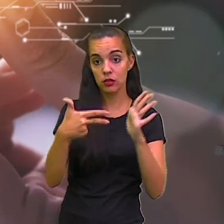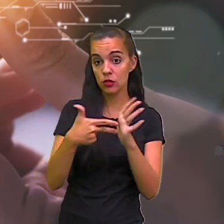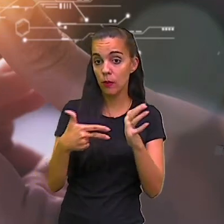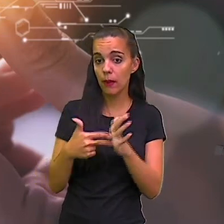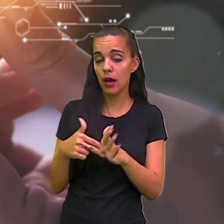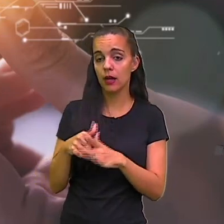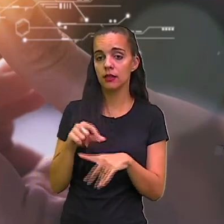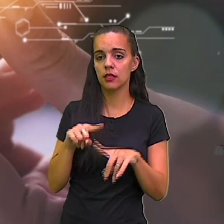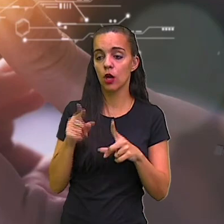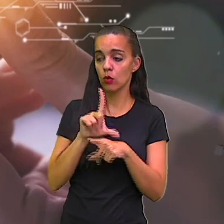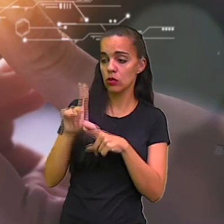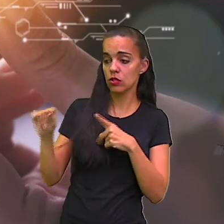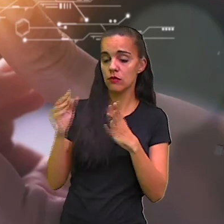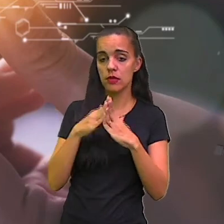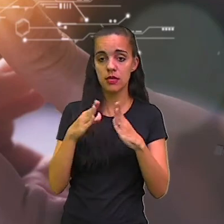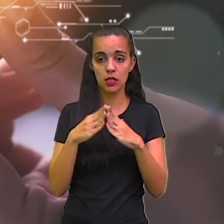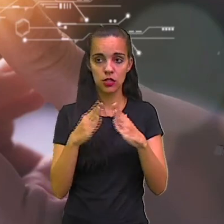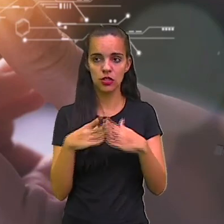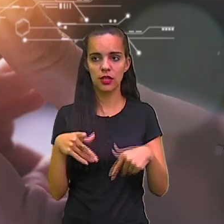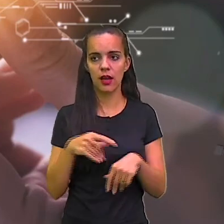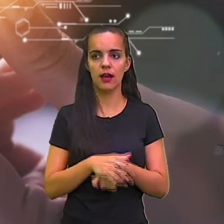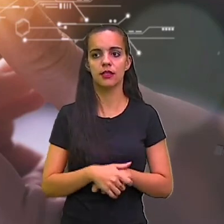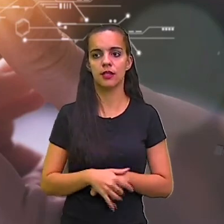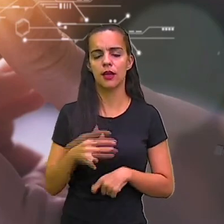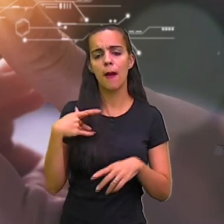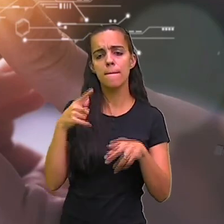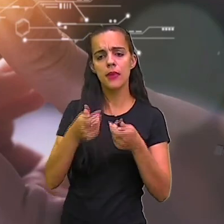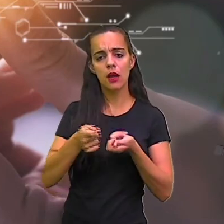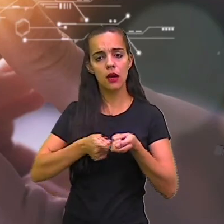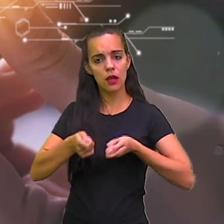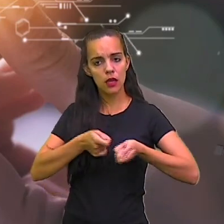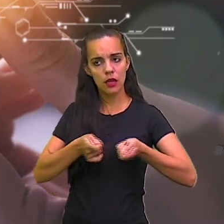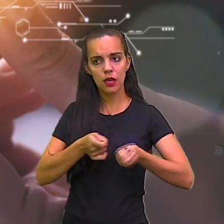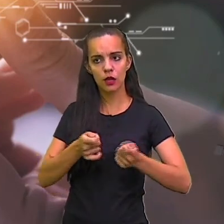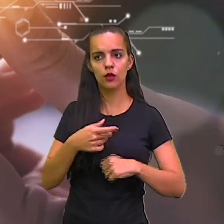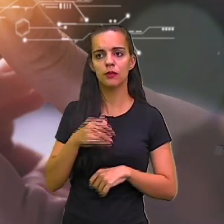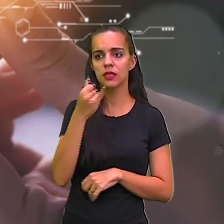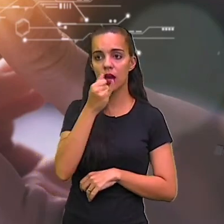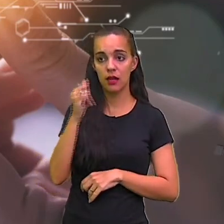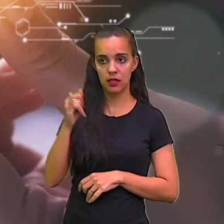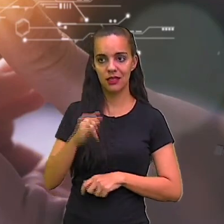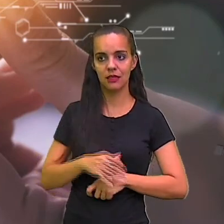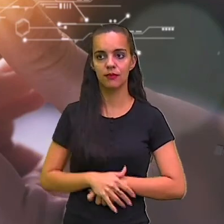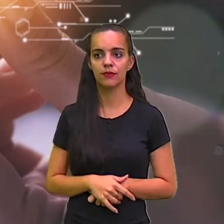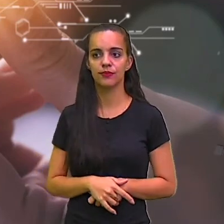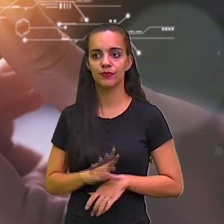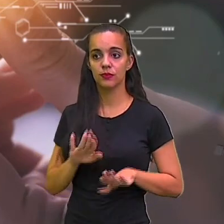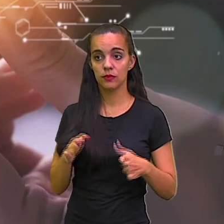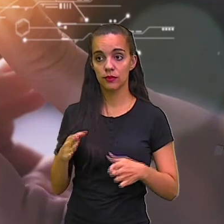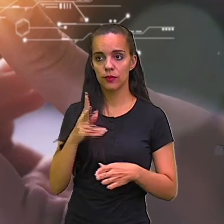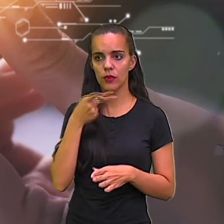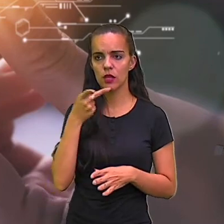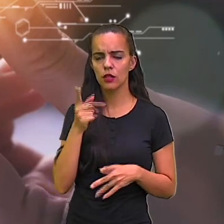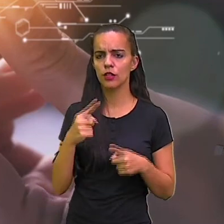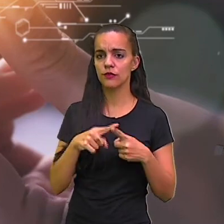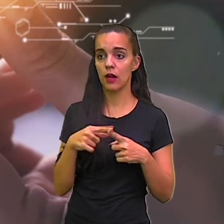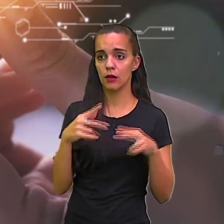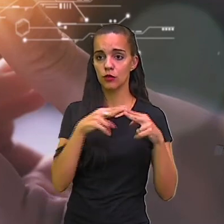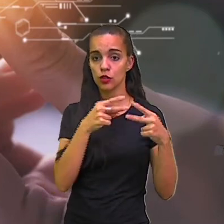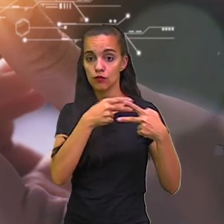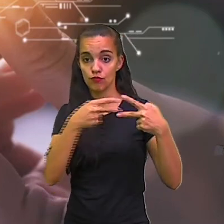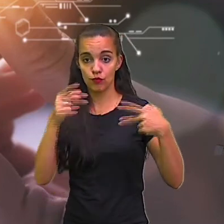práticas que ajudam a economizar energia bom então nós falamos de corrente